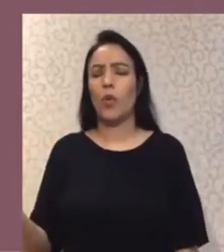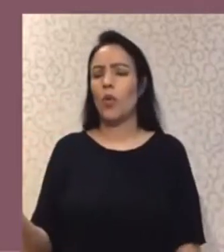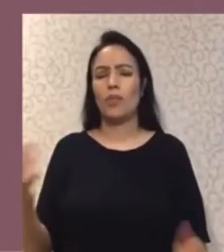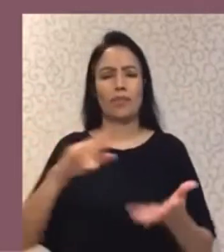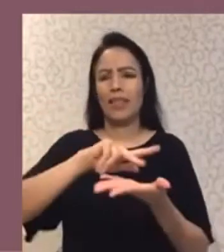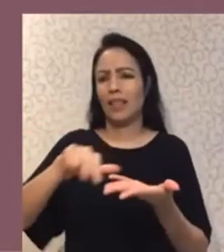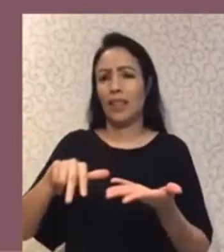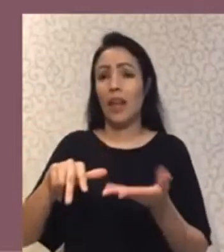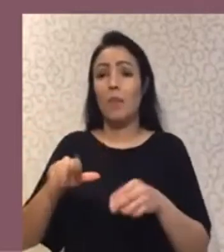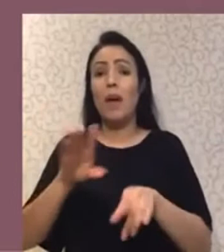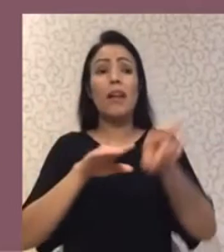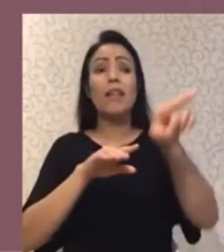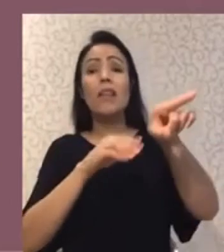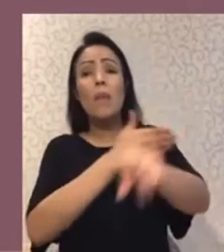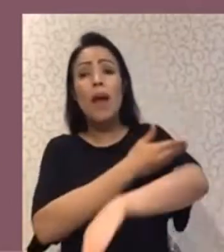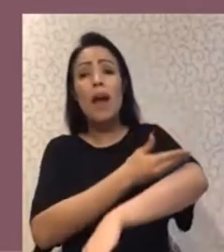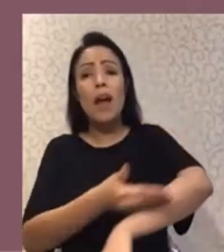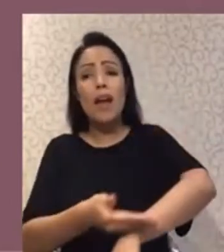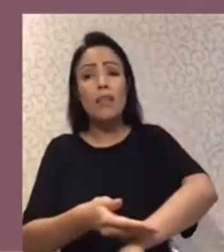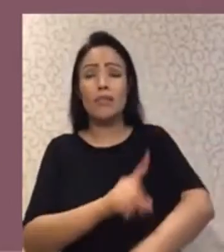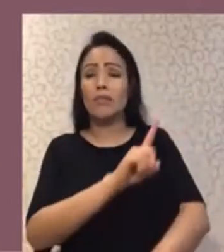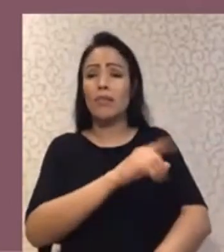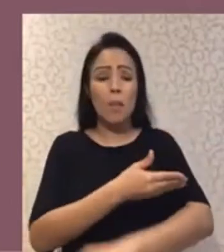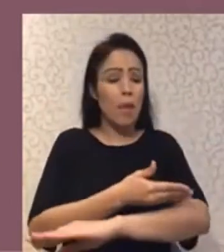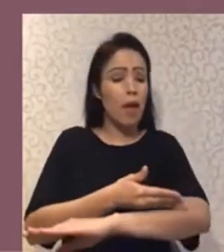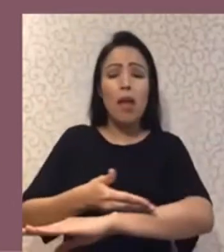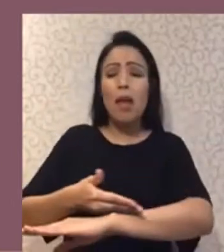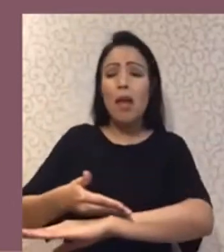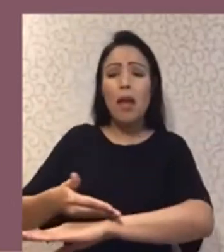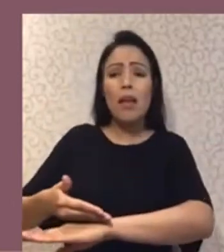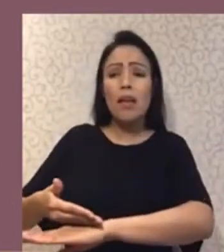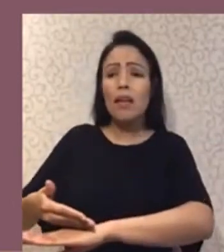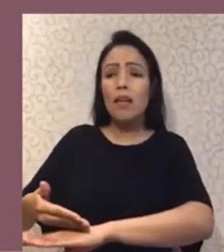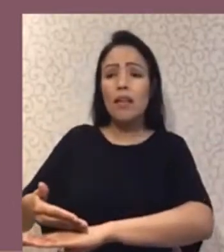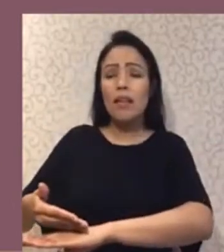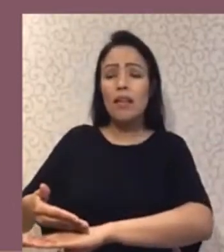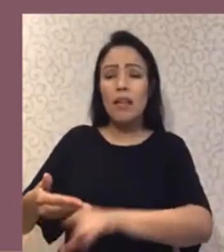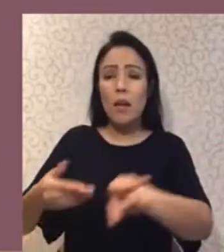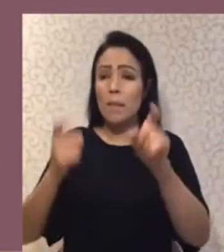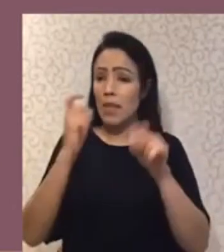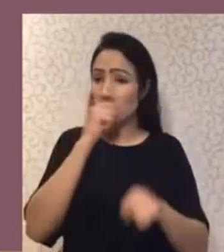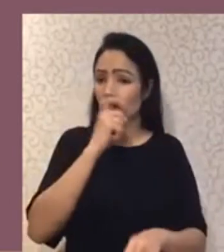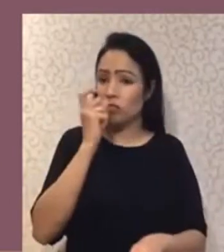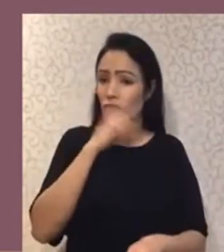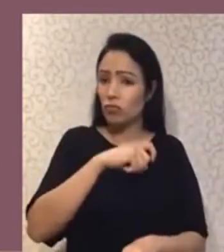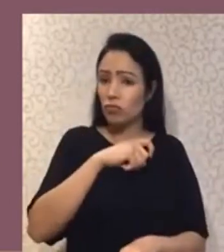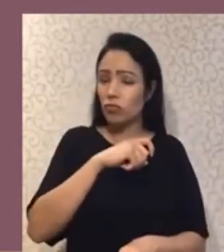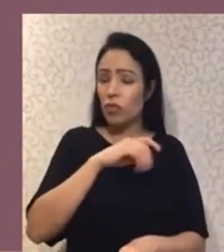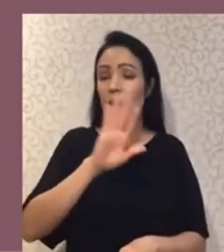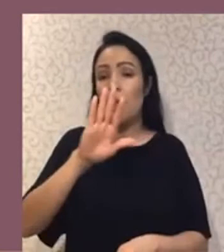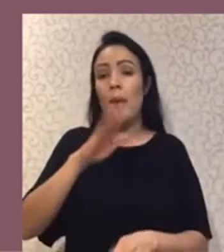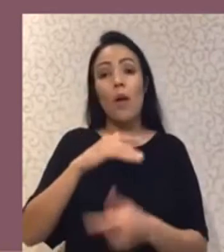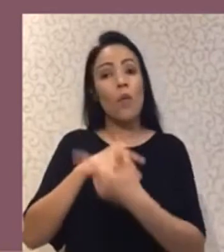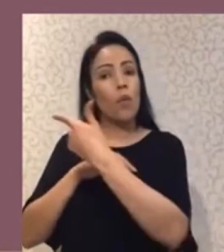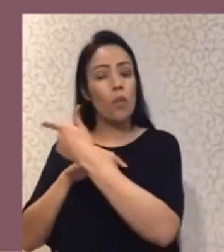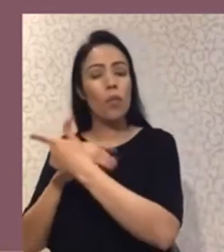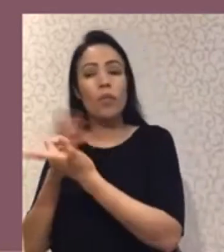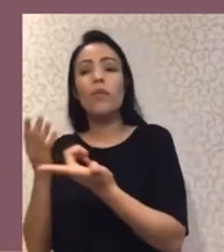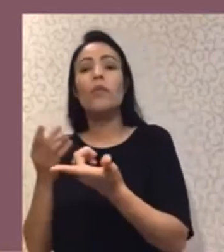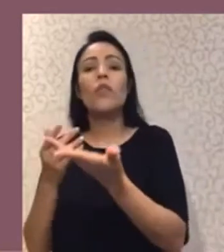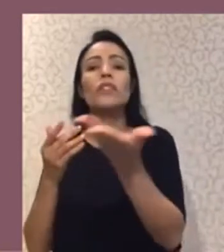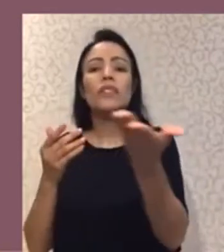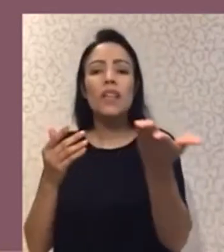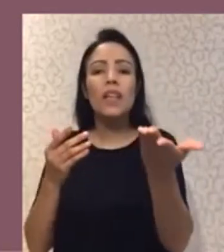por exemplo, Lia, o que você acha do Ricardo Salles mentir sobre o currículo dele? Lia, você como branca, eu não